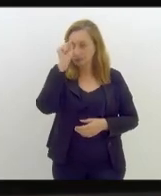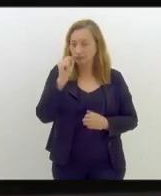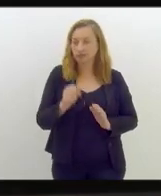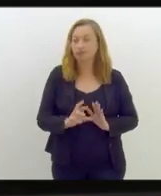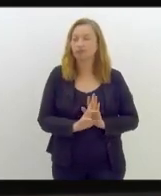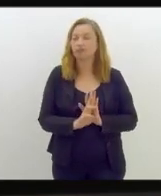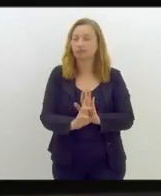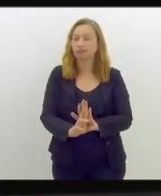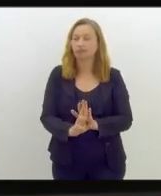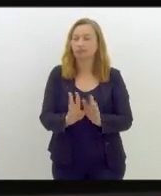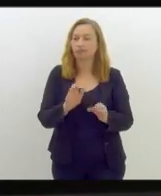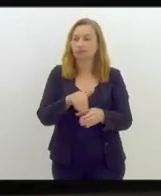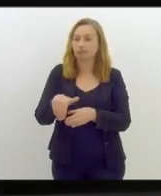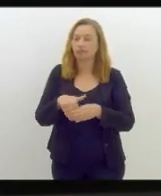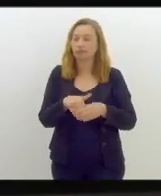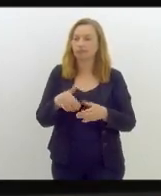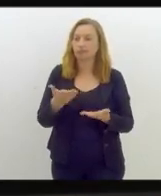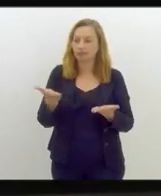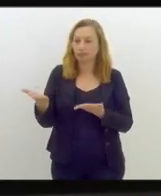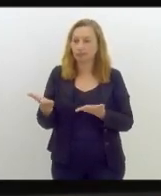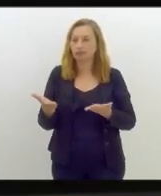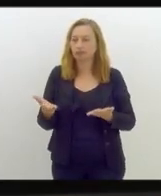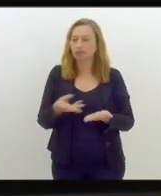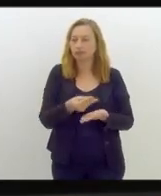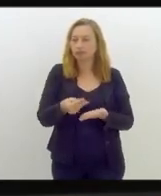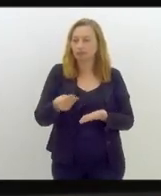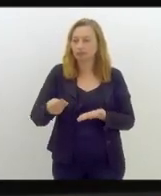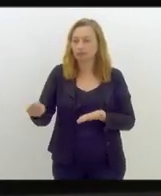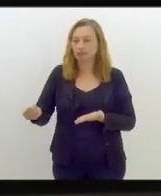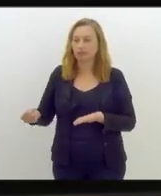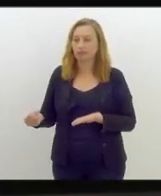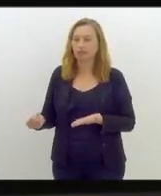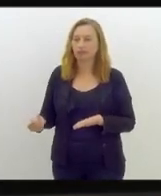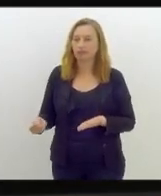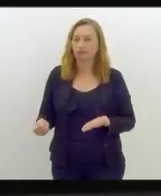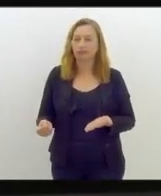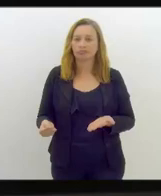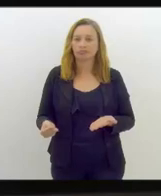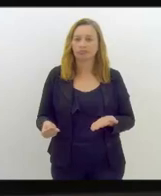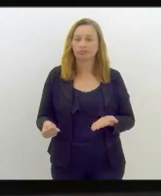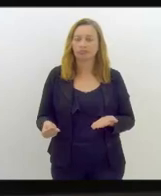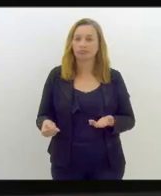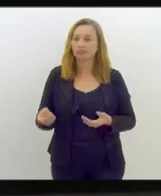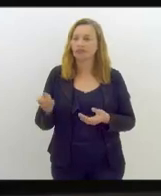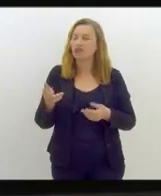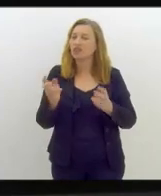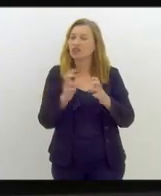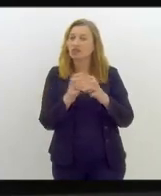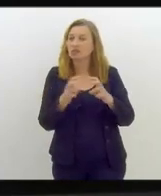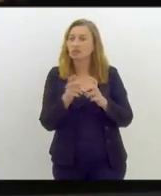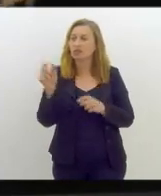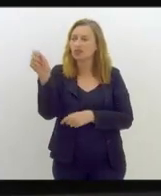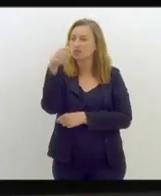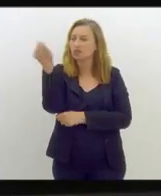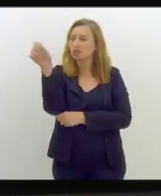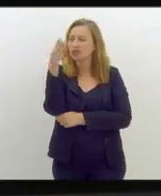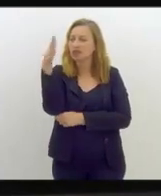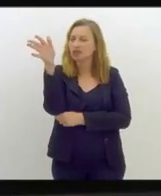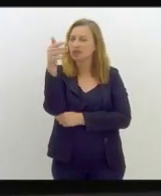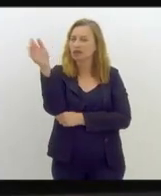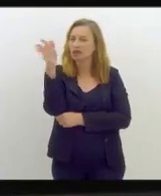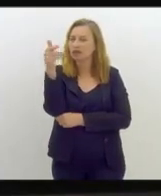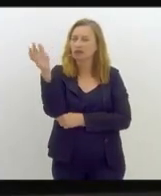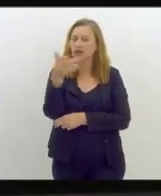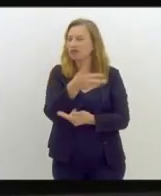representa vocês. O que estão distribuindo hoje aí, que é papel, tinha briga de bandeiras. De tanta bandeira que tinha de Campo Grande a